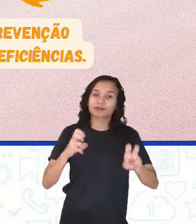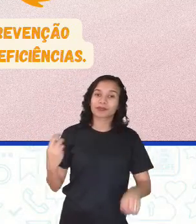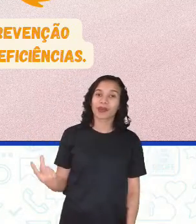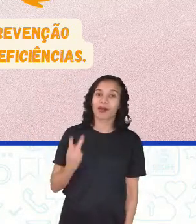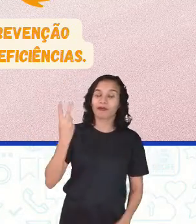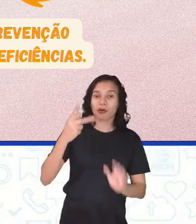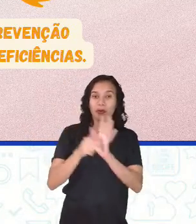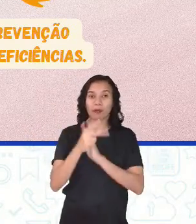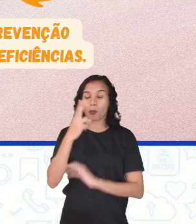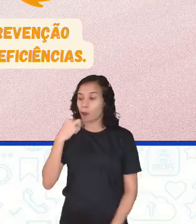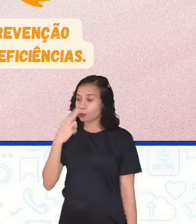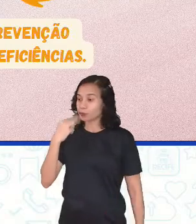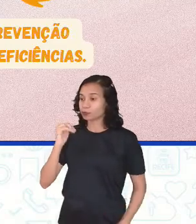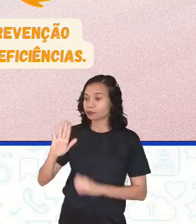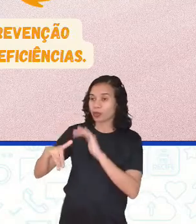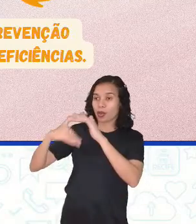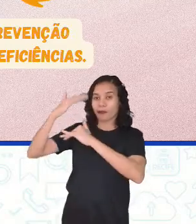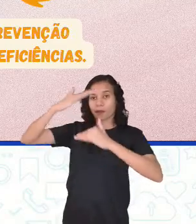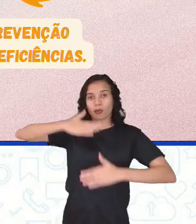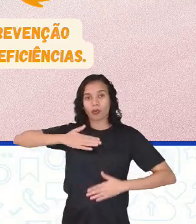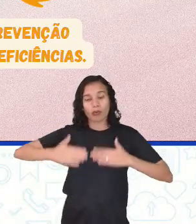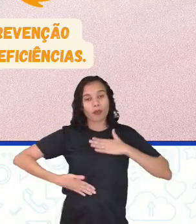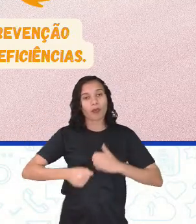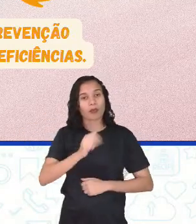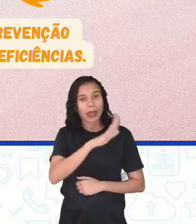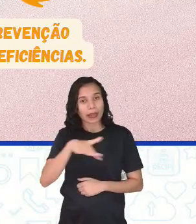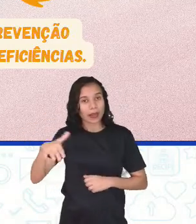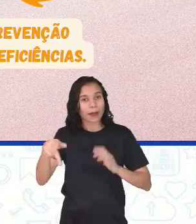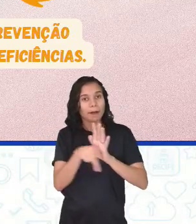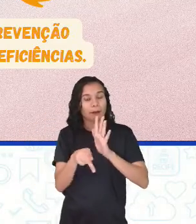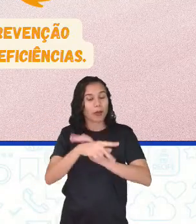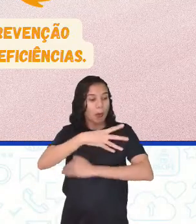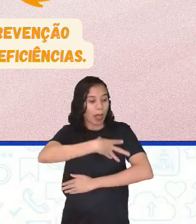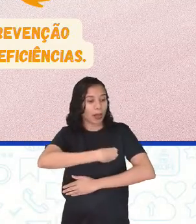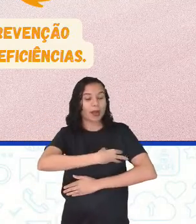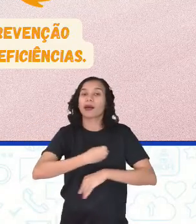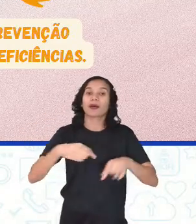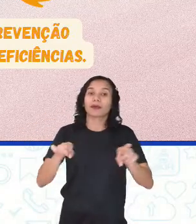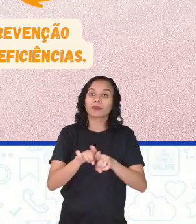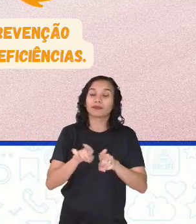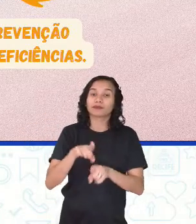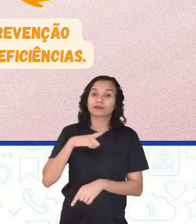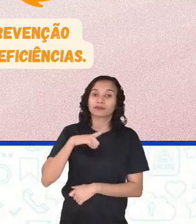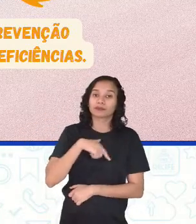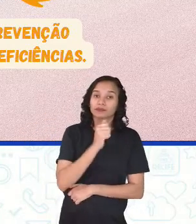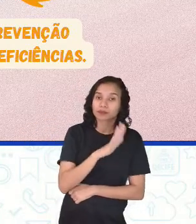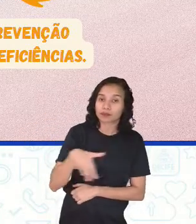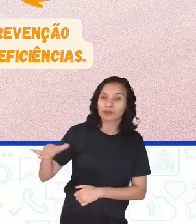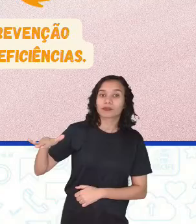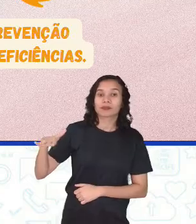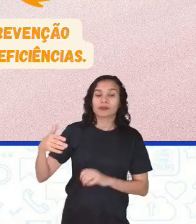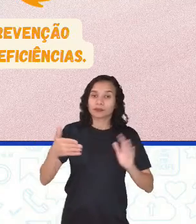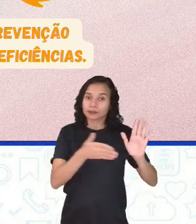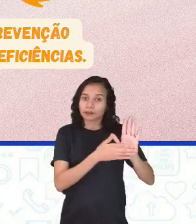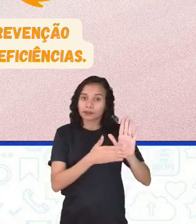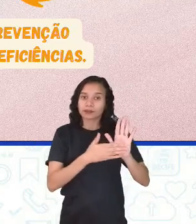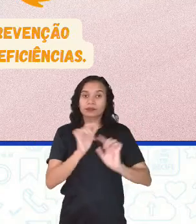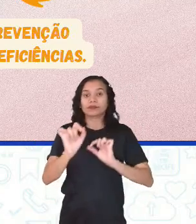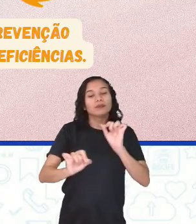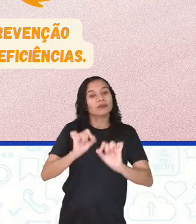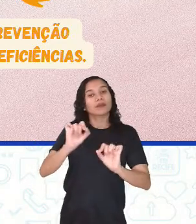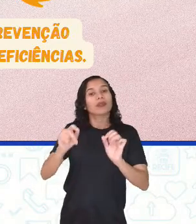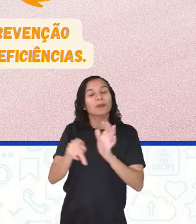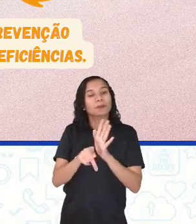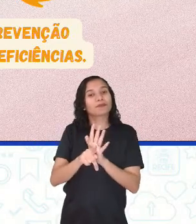valor nutricional para o desenvolvimento físico, o aleitamento materno também leva para a criança, né? Também proporciona à criança a